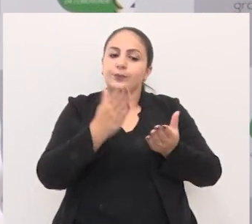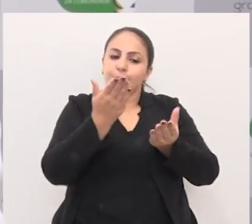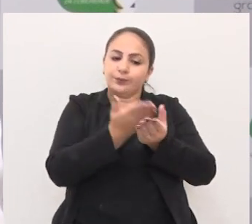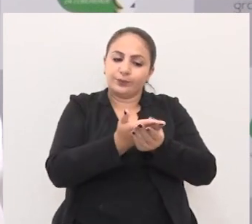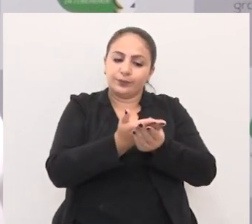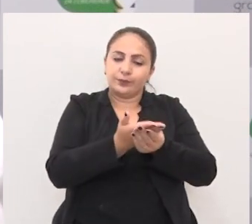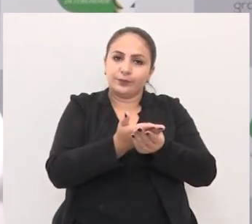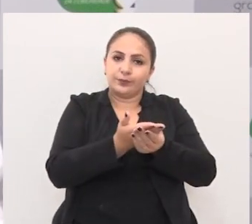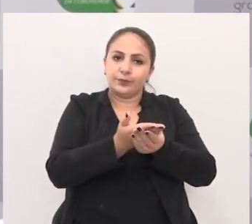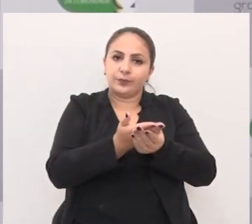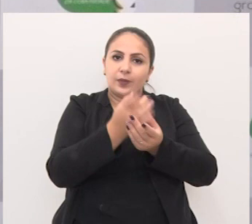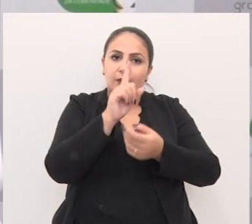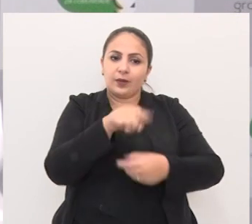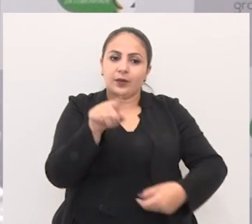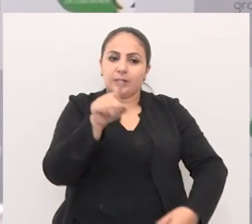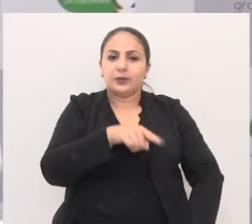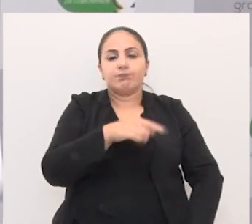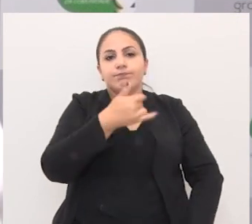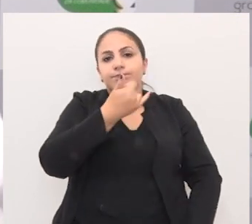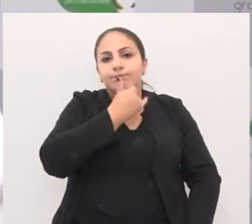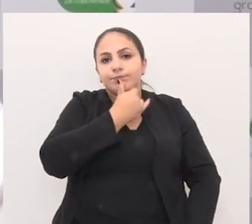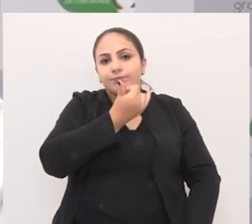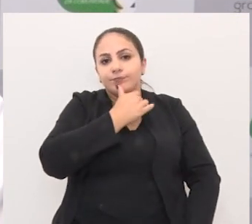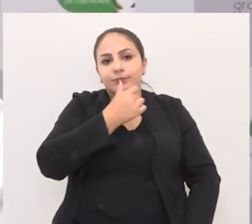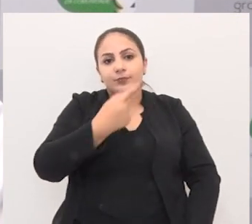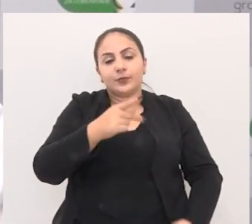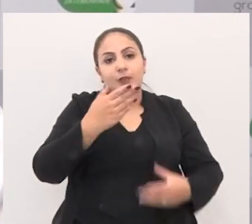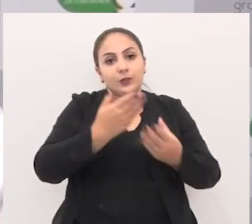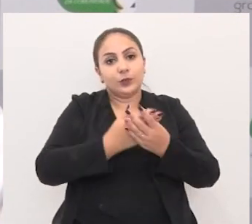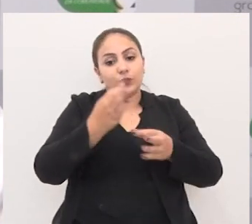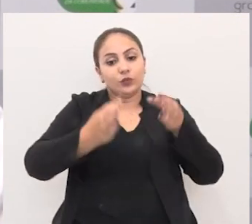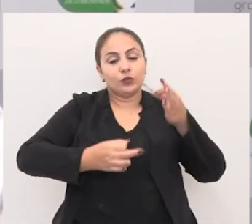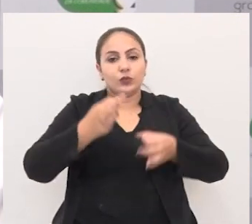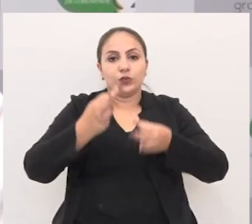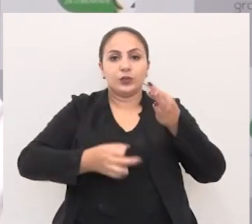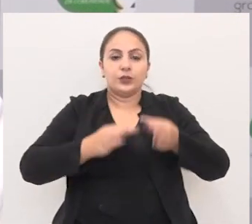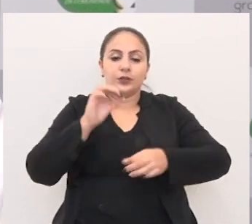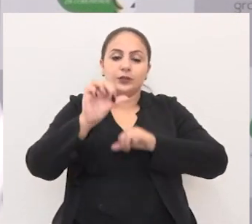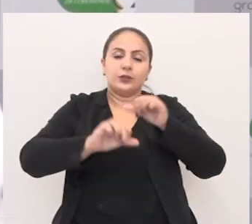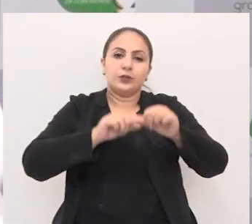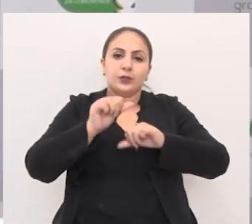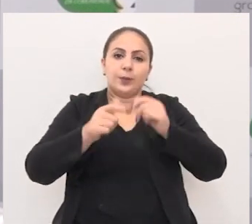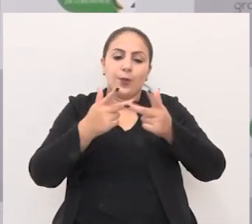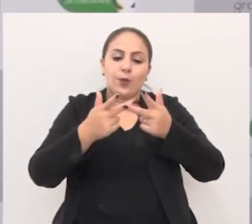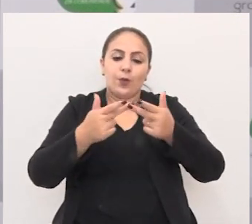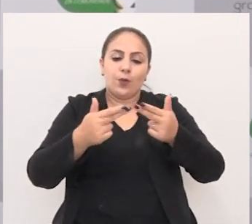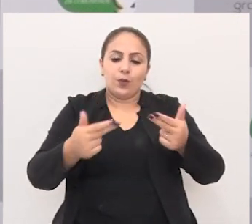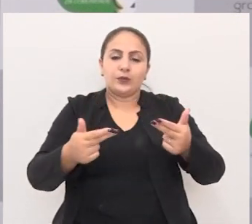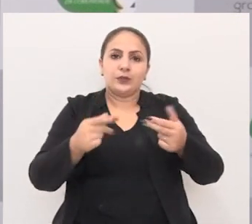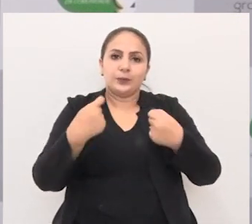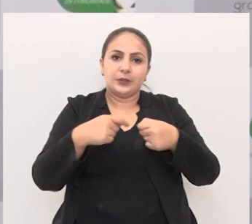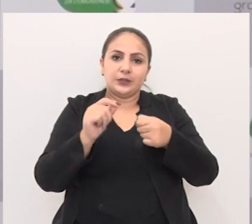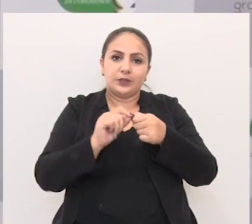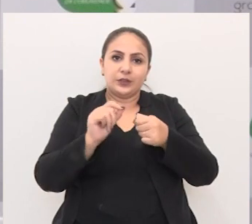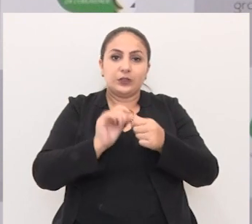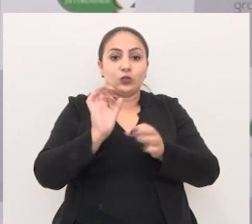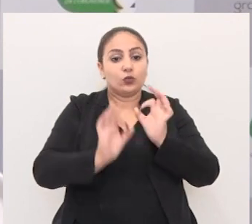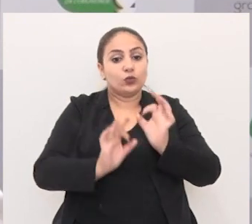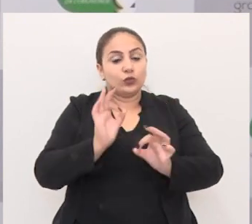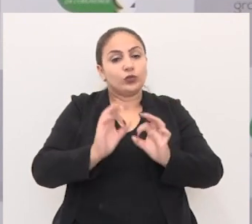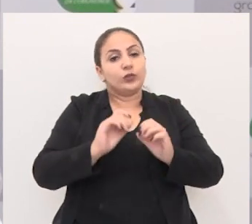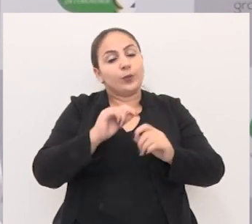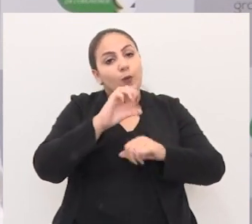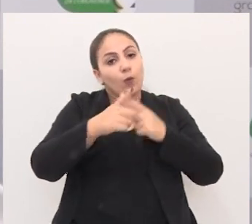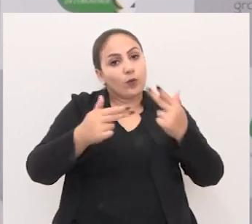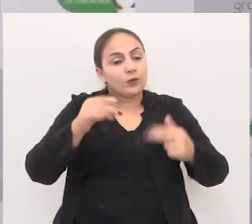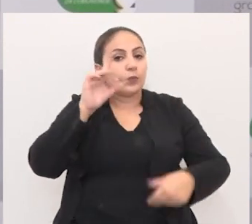processo fosse anulado. Infelizmente, nesse processo judicial, se transformou em algo que deveria ser jurídico em